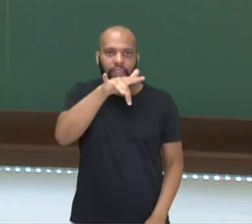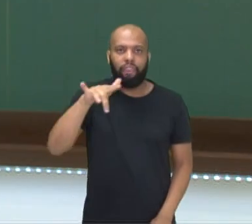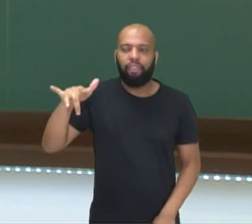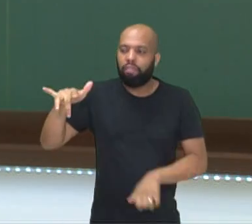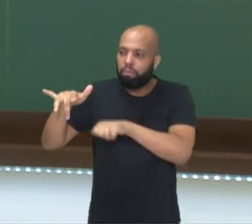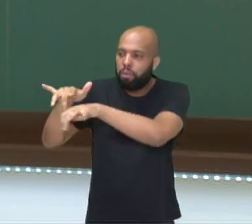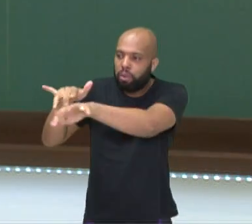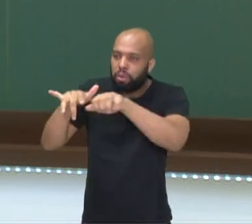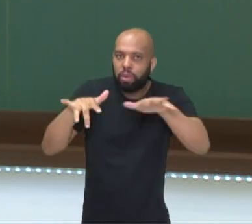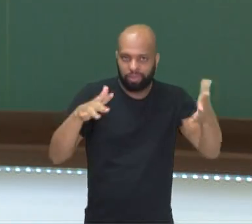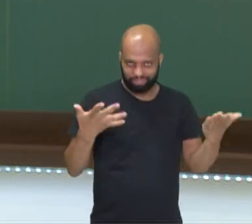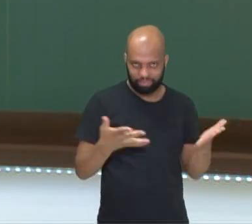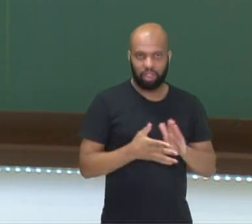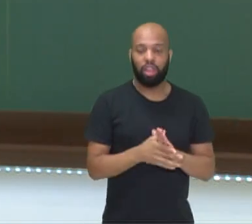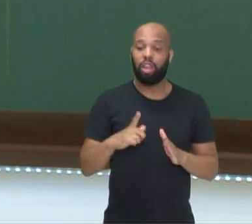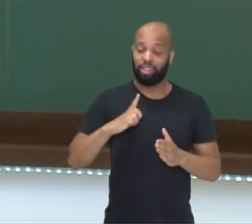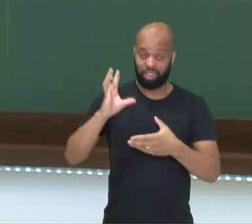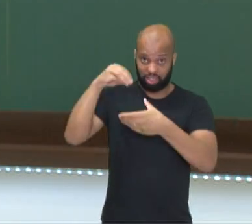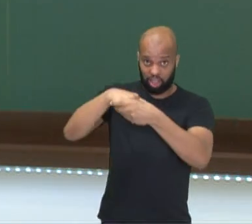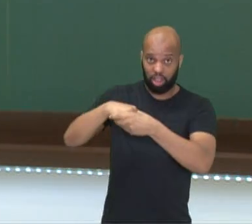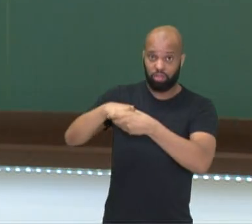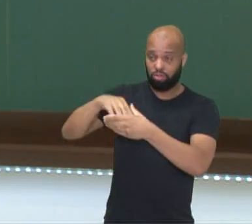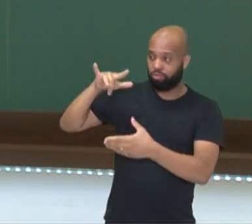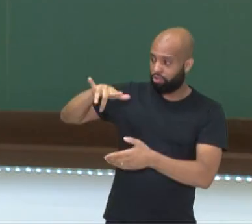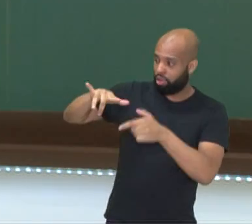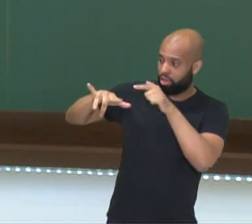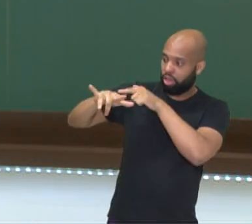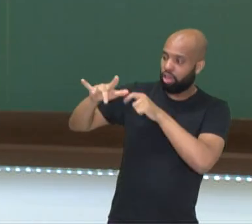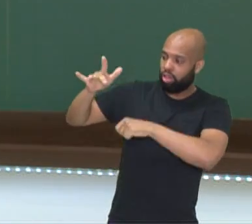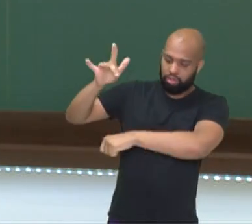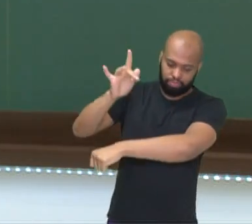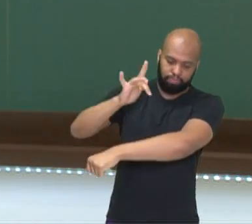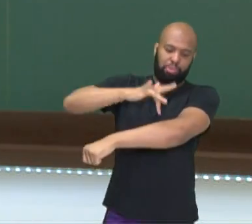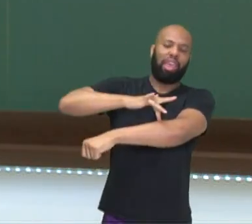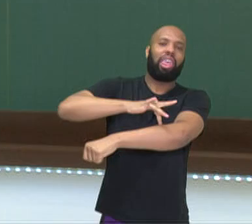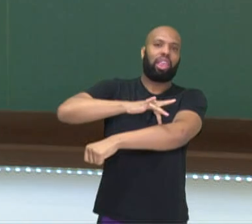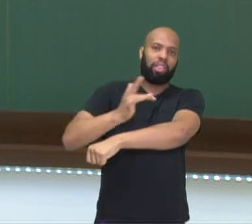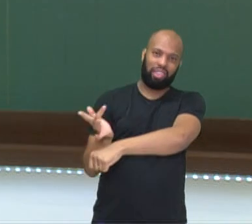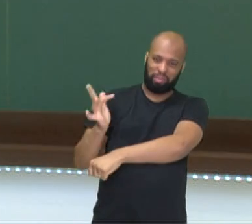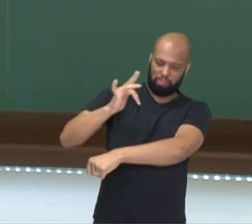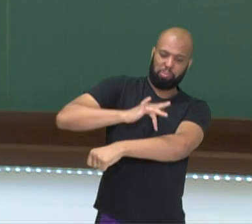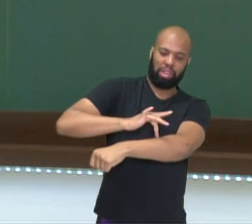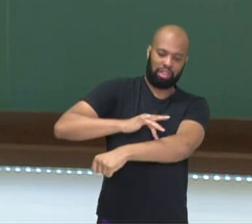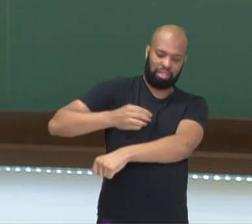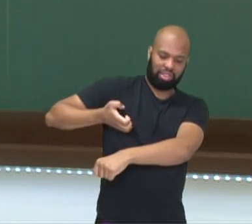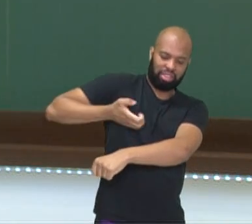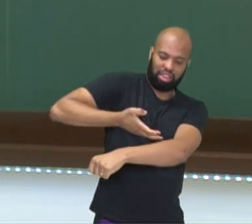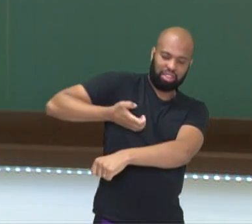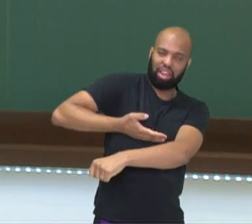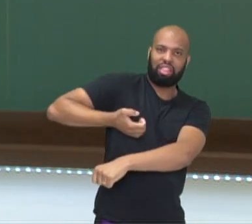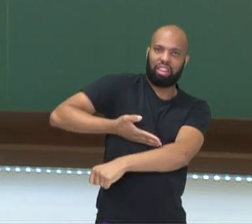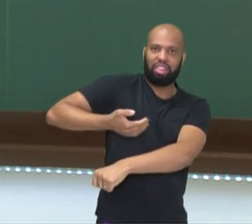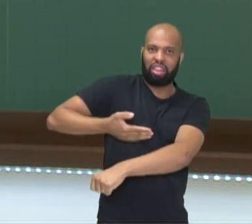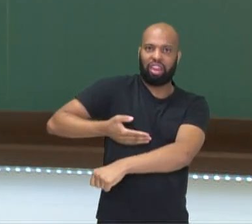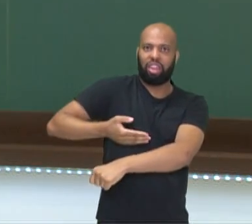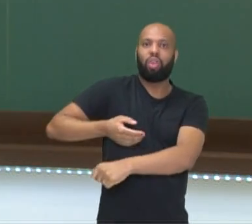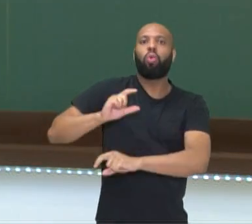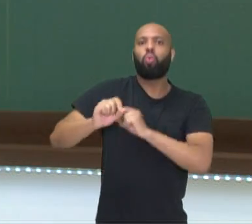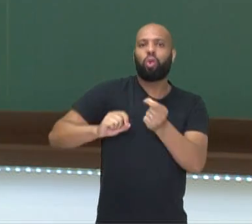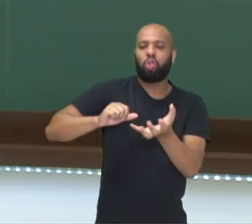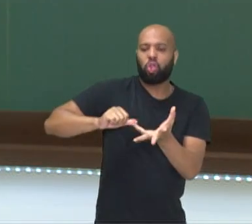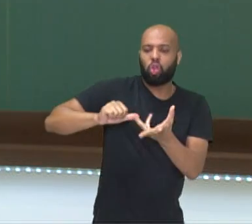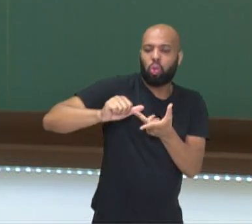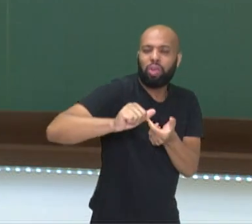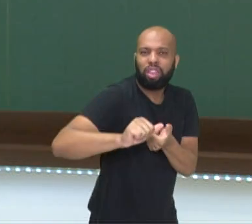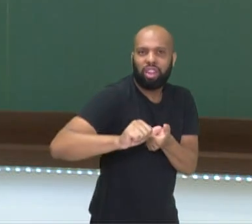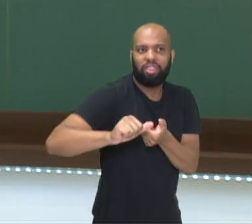do corpo desse mosquito eu tenho os protozoários. Quando ele pica, ele injeta uma substância no nosso corpo para que não